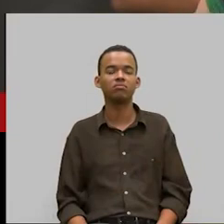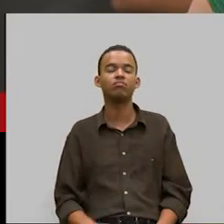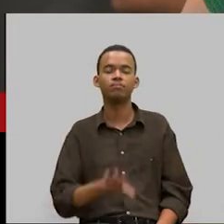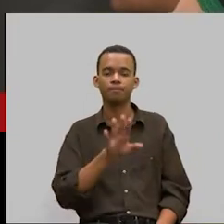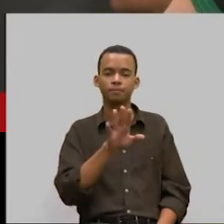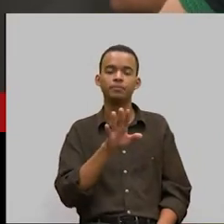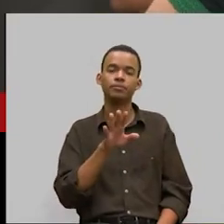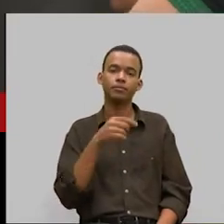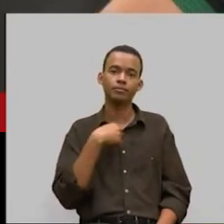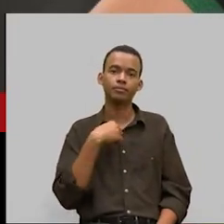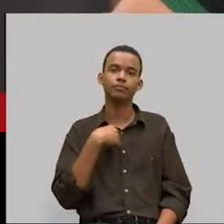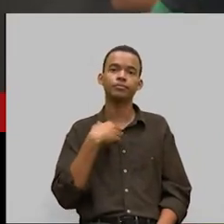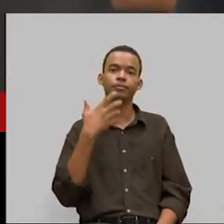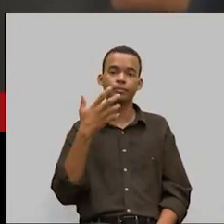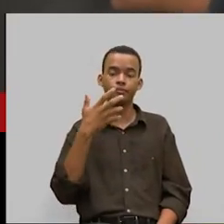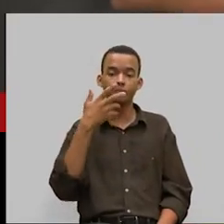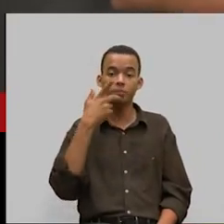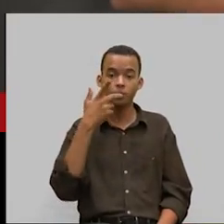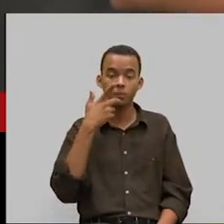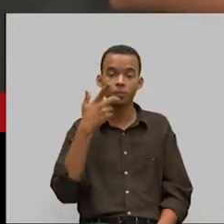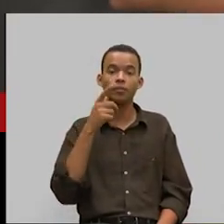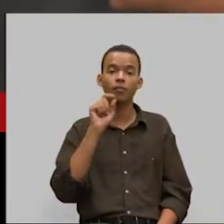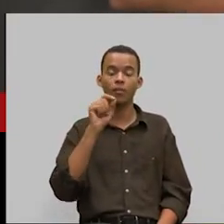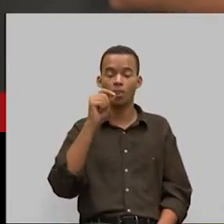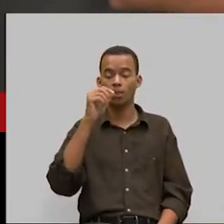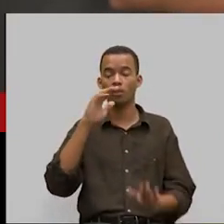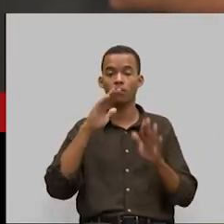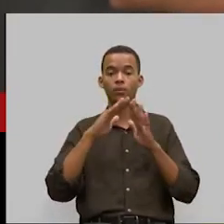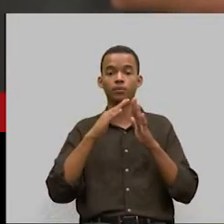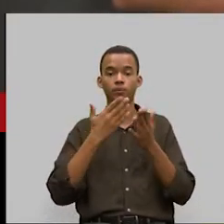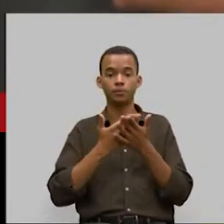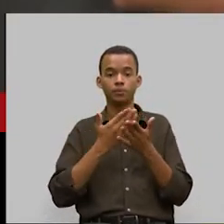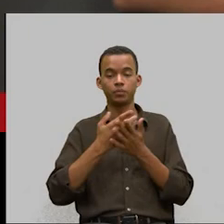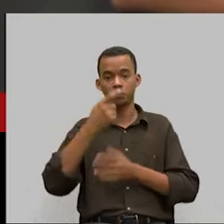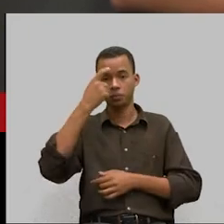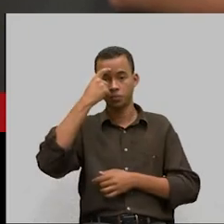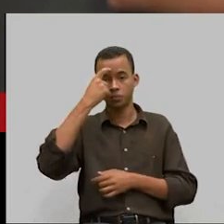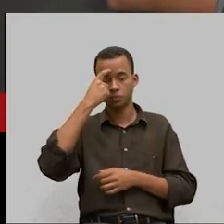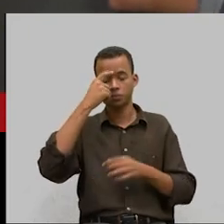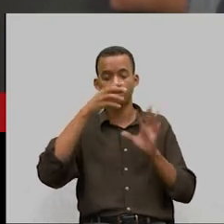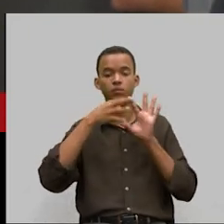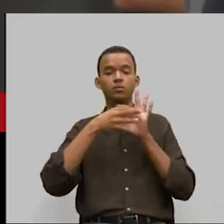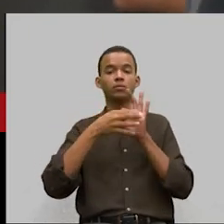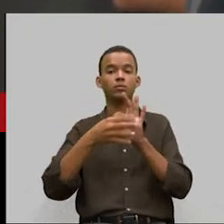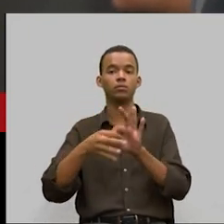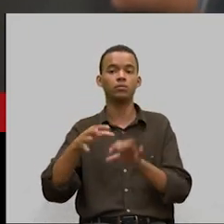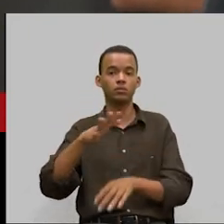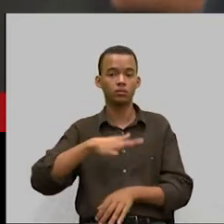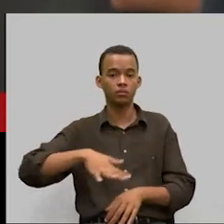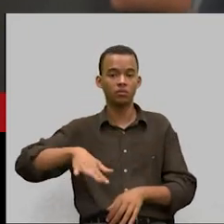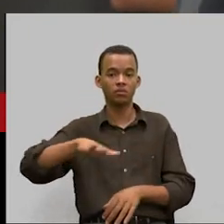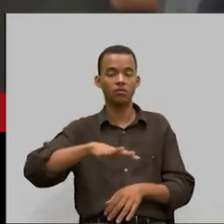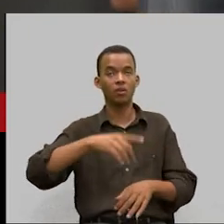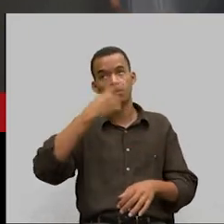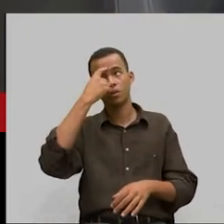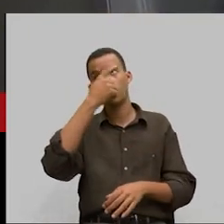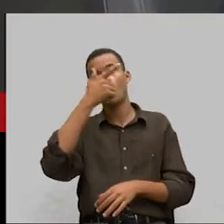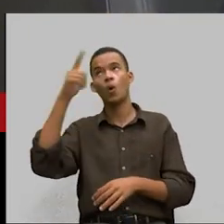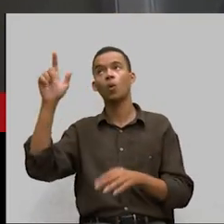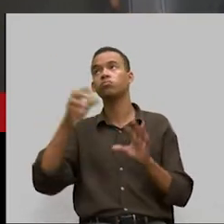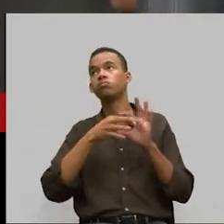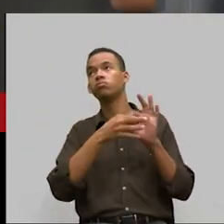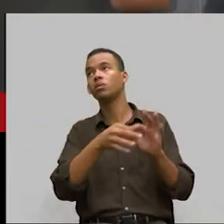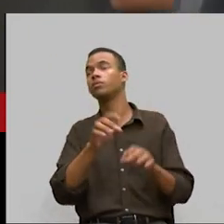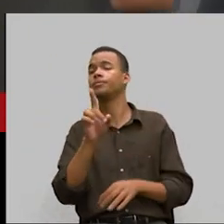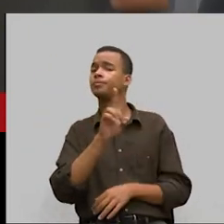eu já falei que a escola não pode ser pensada fora do seu contexto de ecossistema e de bioma ela não pode